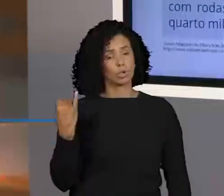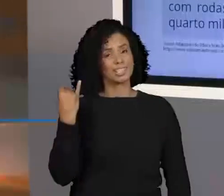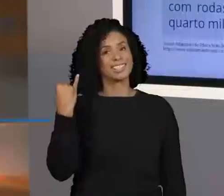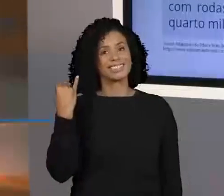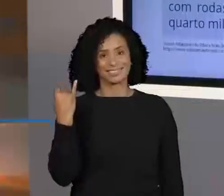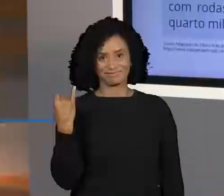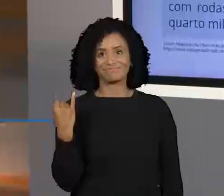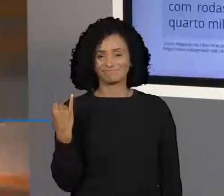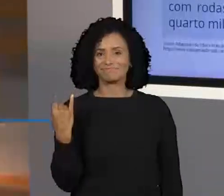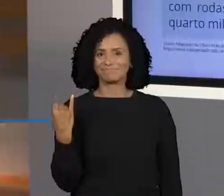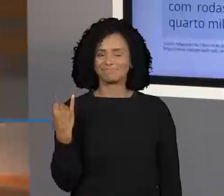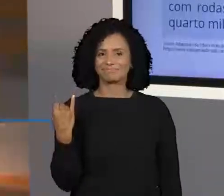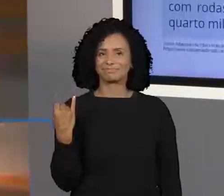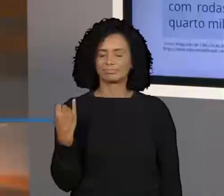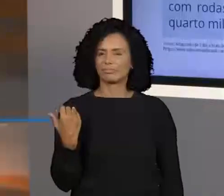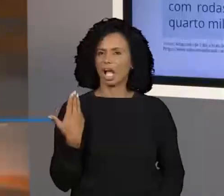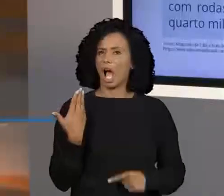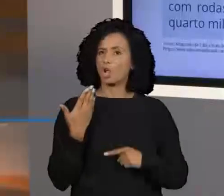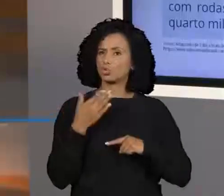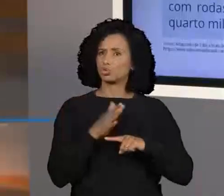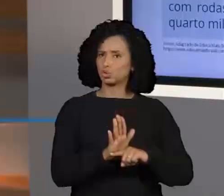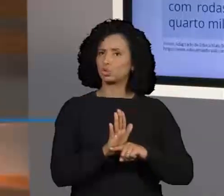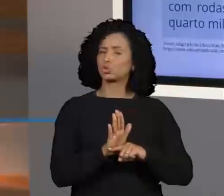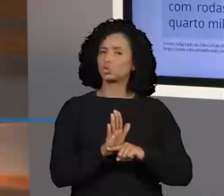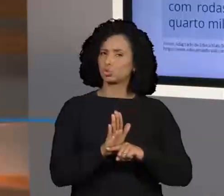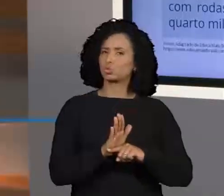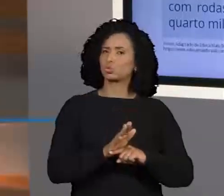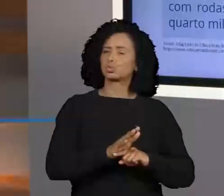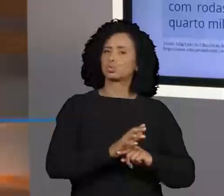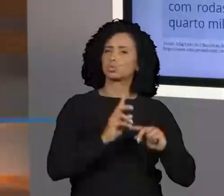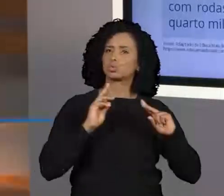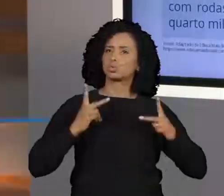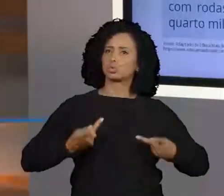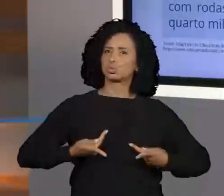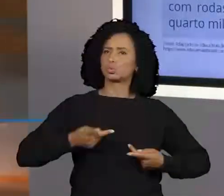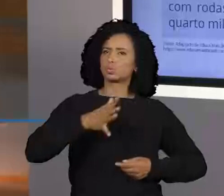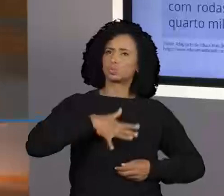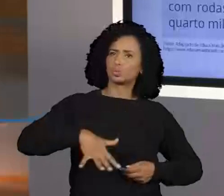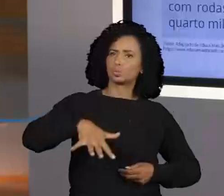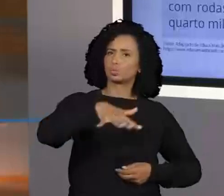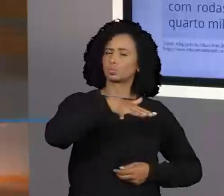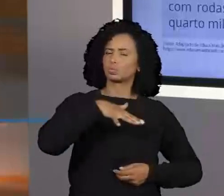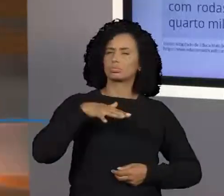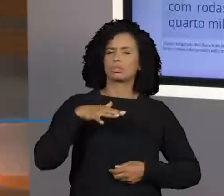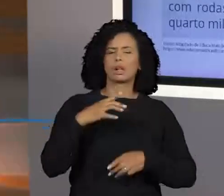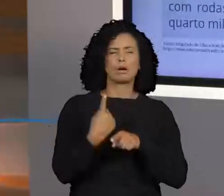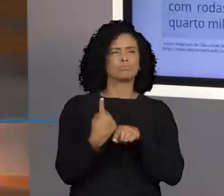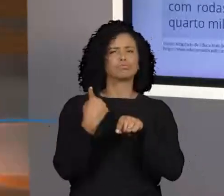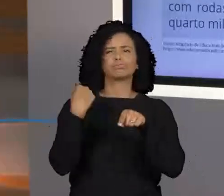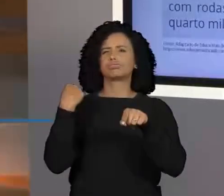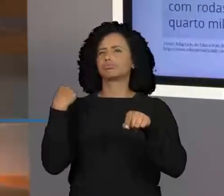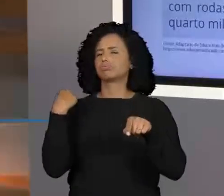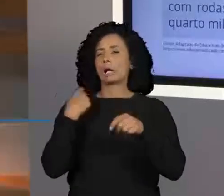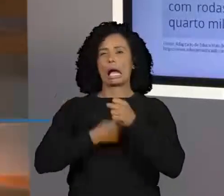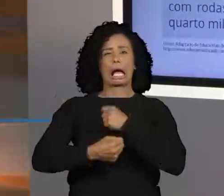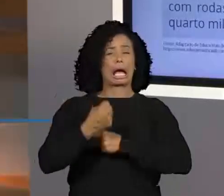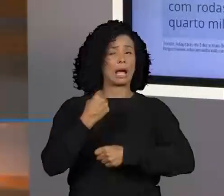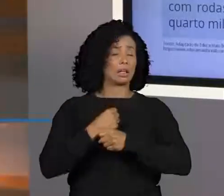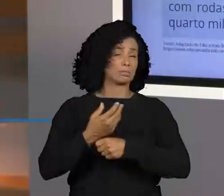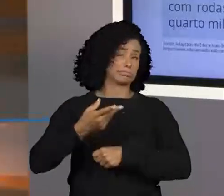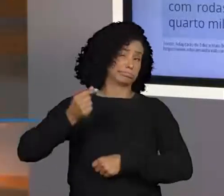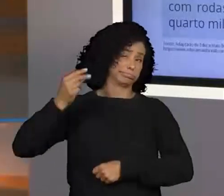muito revolucionária. Quem pensou na roda, e aí está datado aí há muitos anos aí antes de Cristo, foi um cara